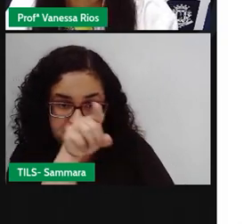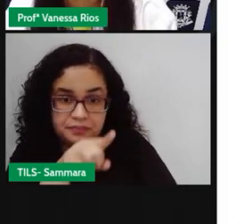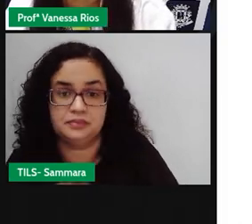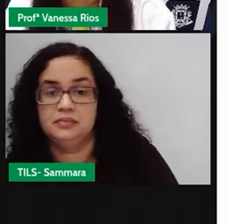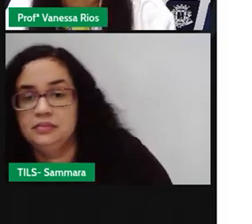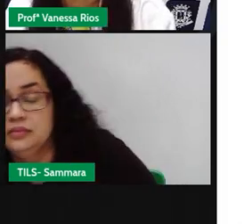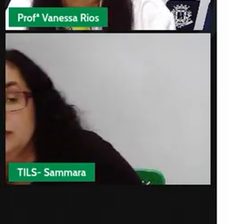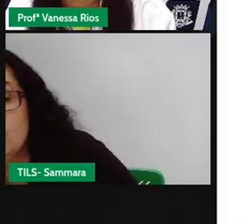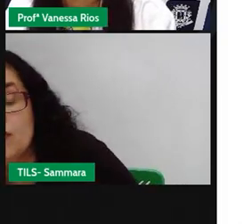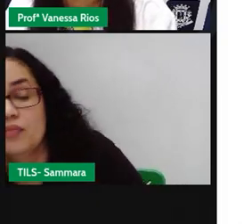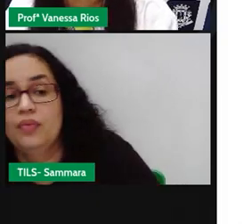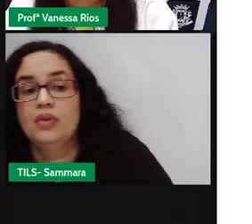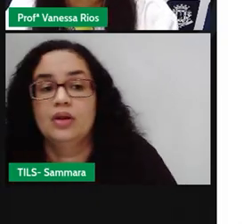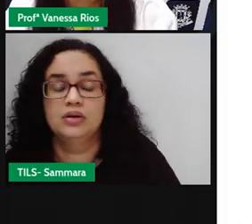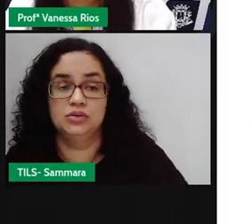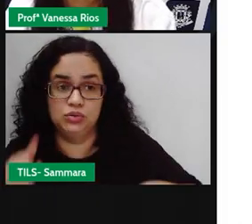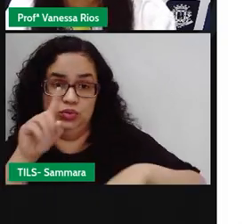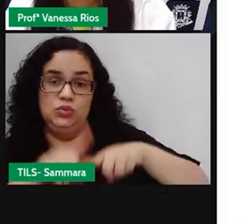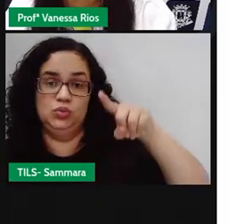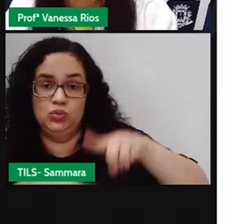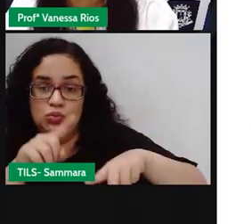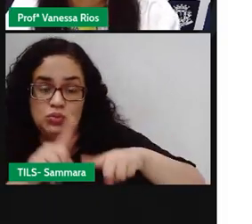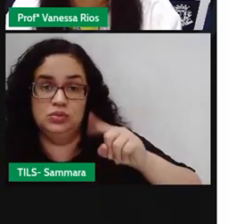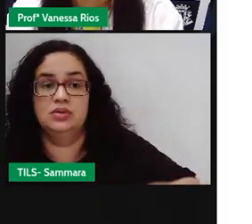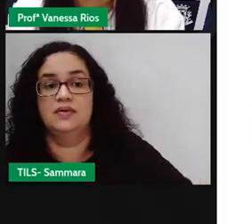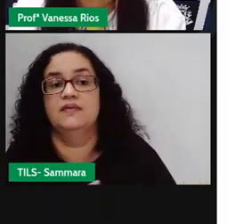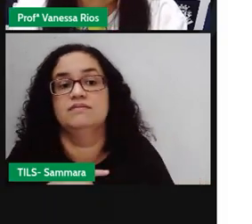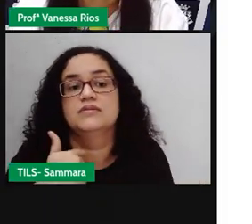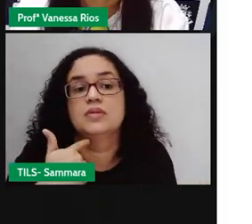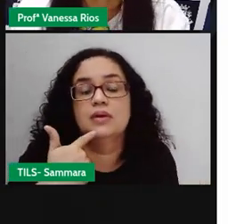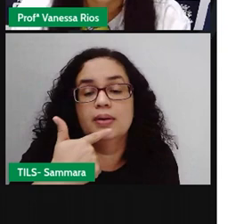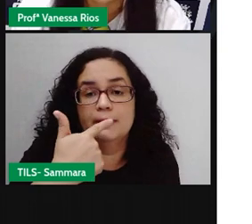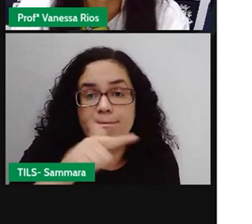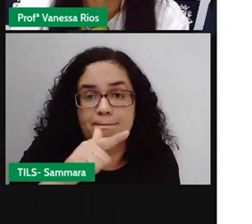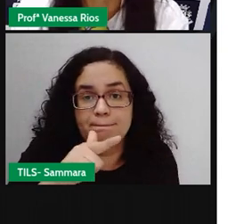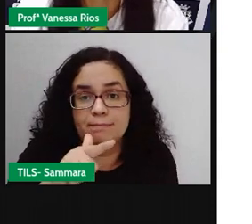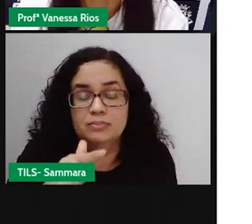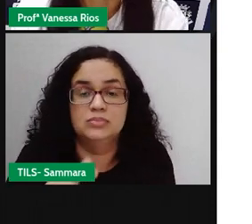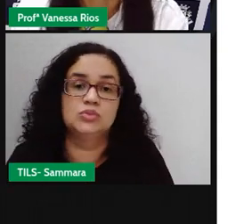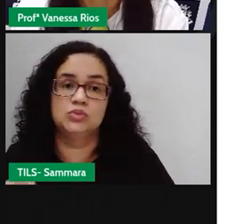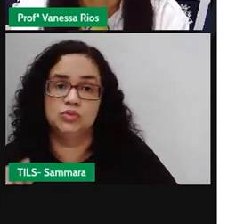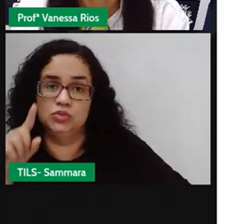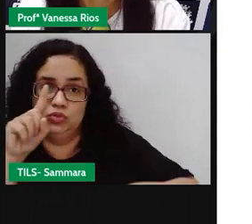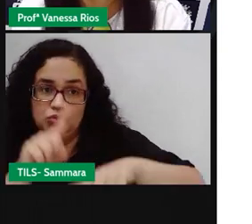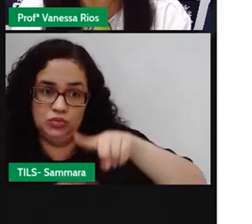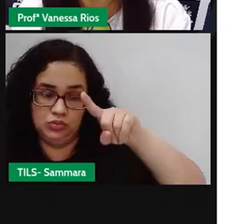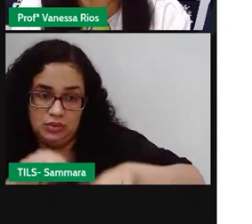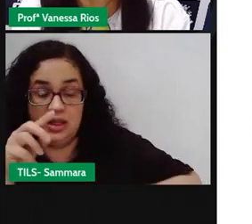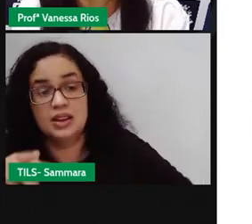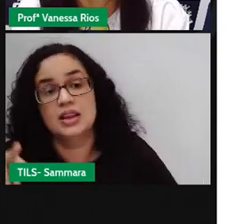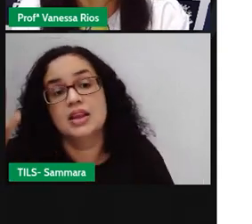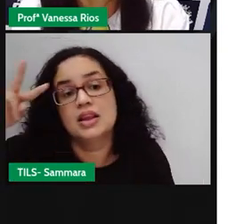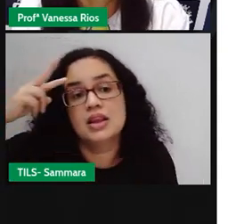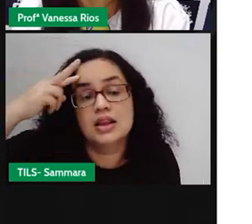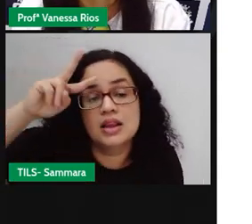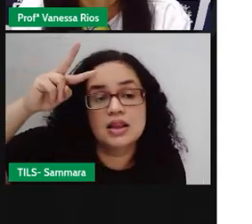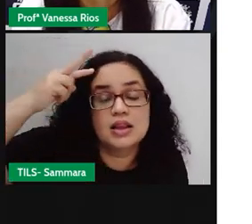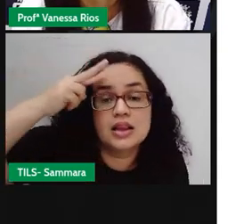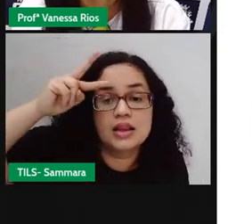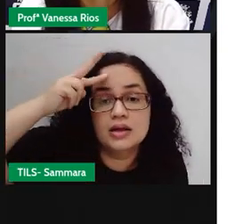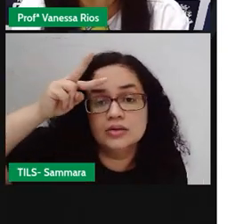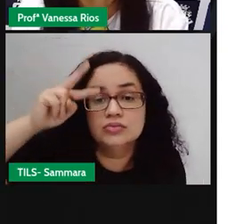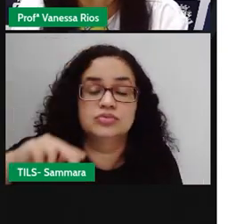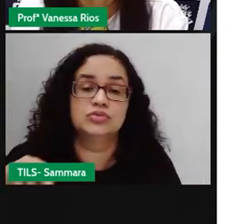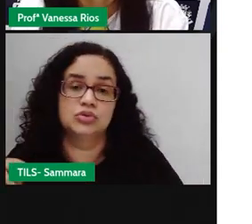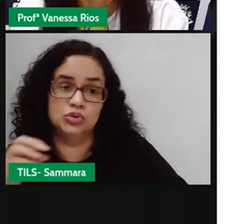pode até não ter o formato exato, mas, né, existem algumas partes do objeto que lembram aí essas